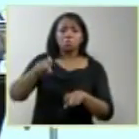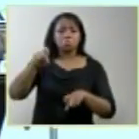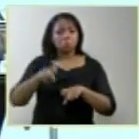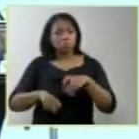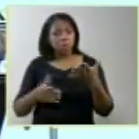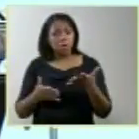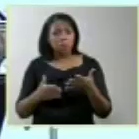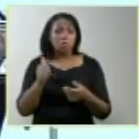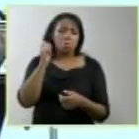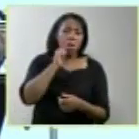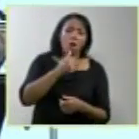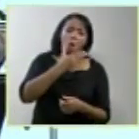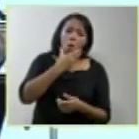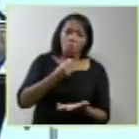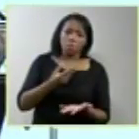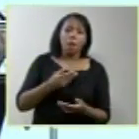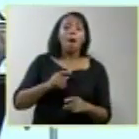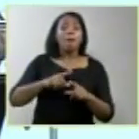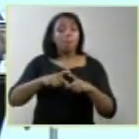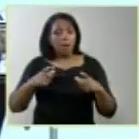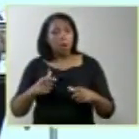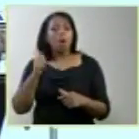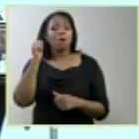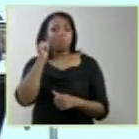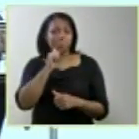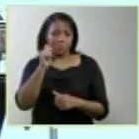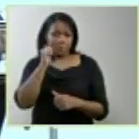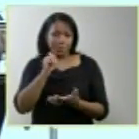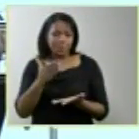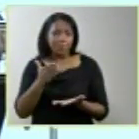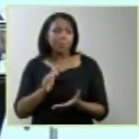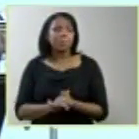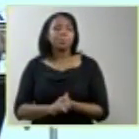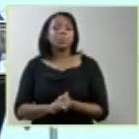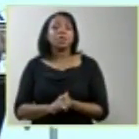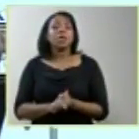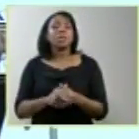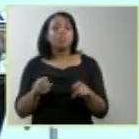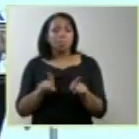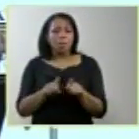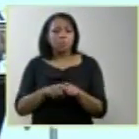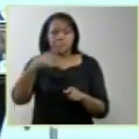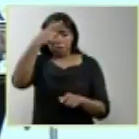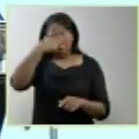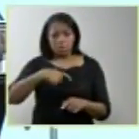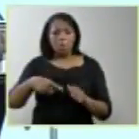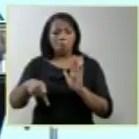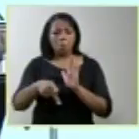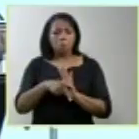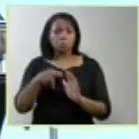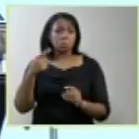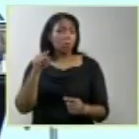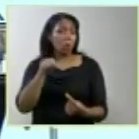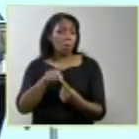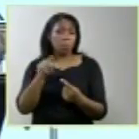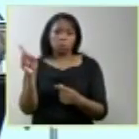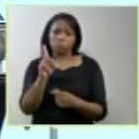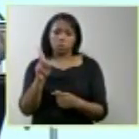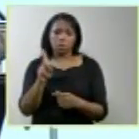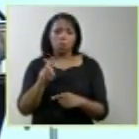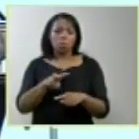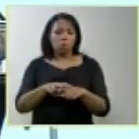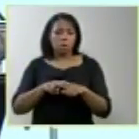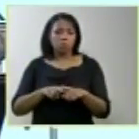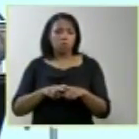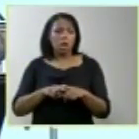prevalência muito grande de fetos do sexo feminino na anencefalia. E as características podem ser discordantes devido a fatores ambientais, como